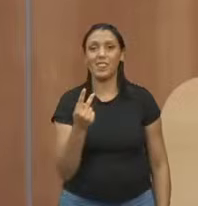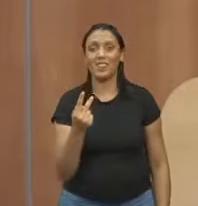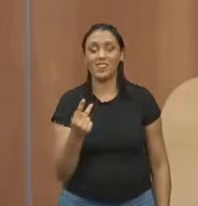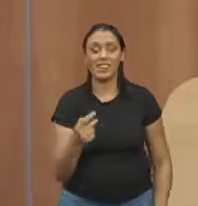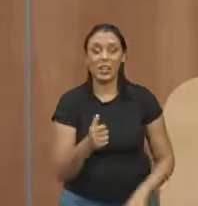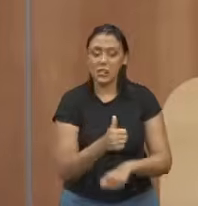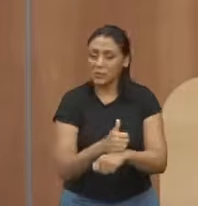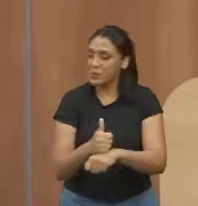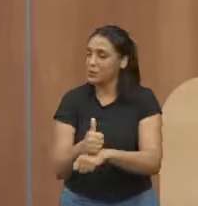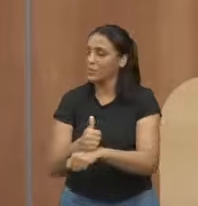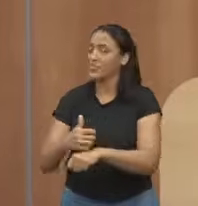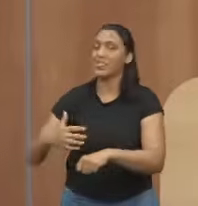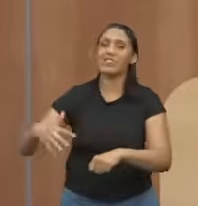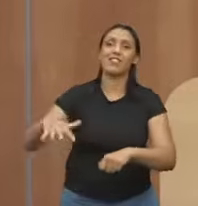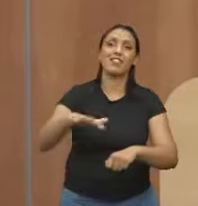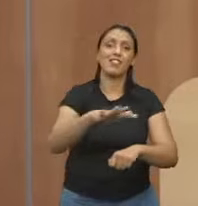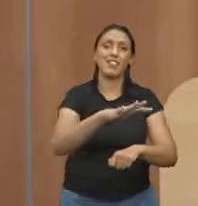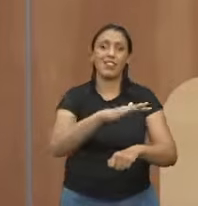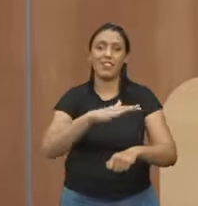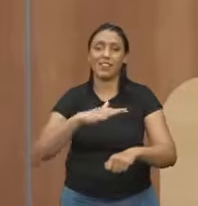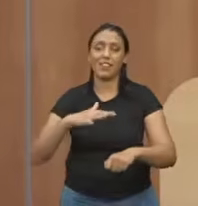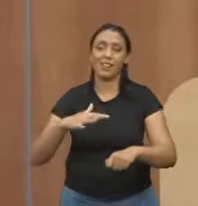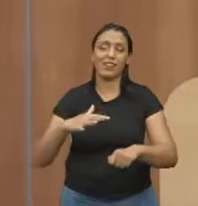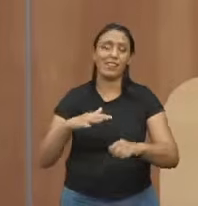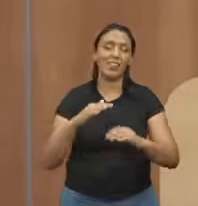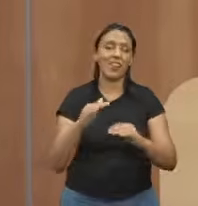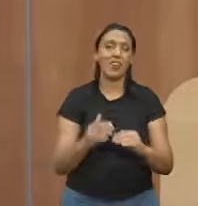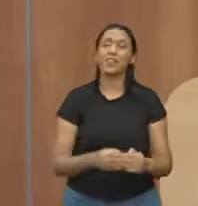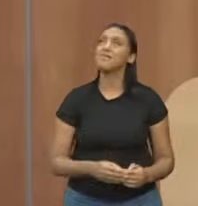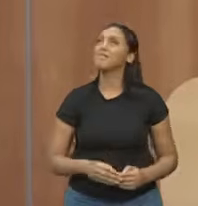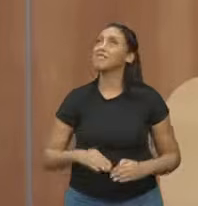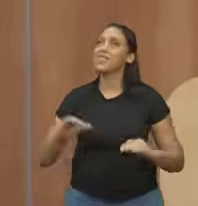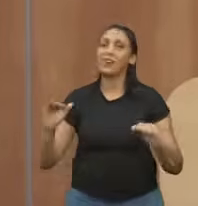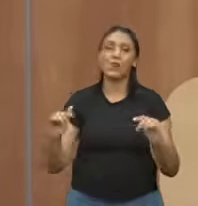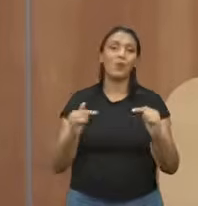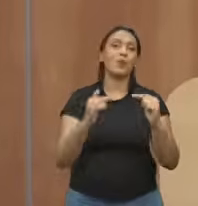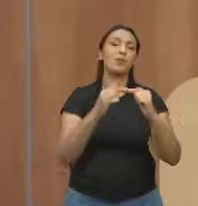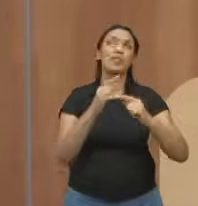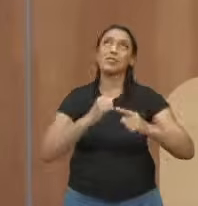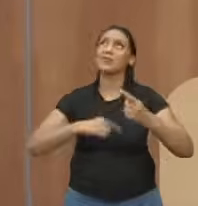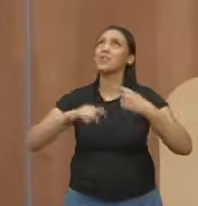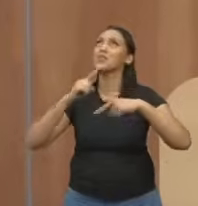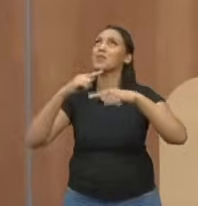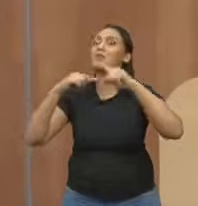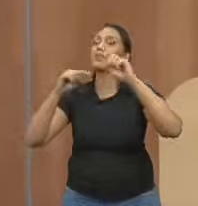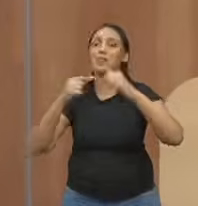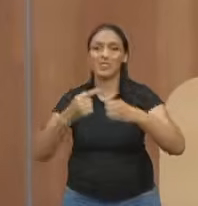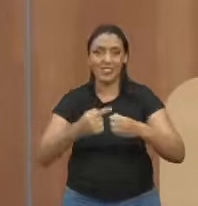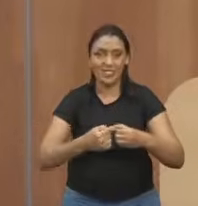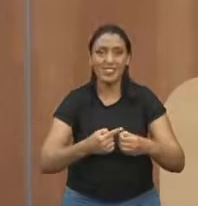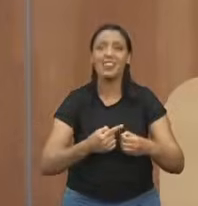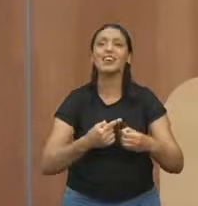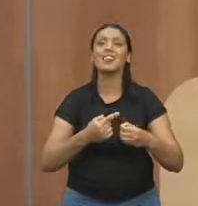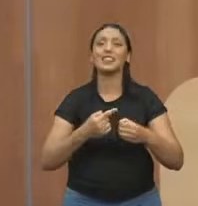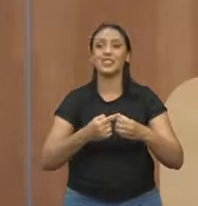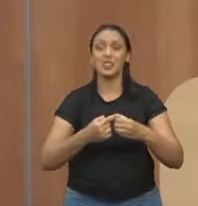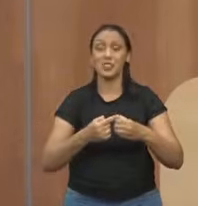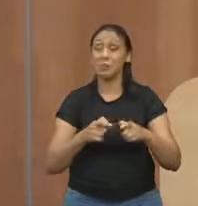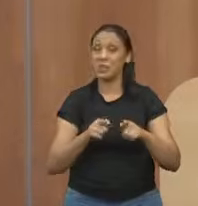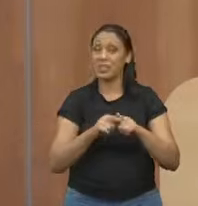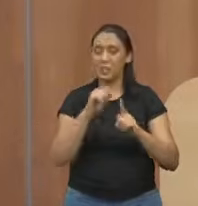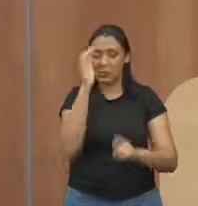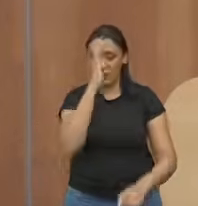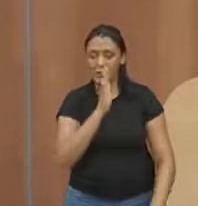no desenvolvimento econômico e social do país e da nossa cidade. O corretor de imóvel é o elo